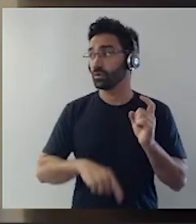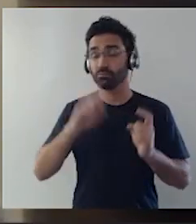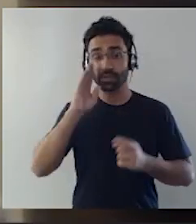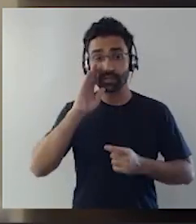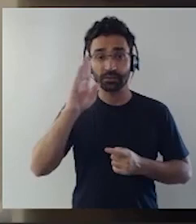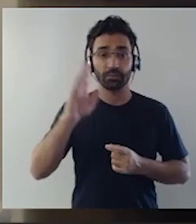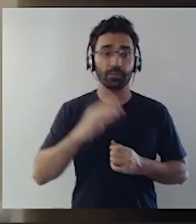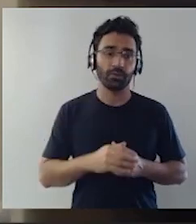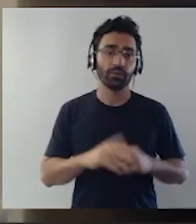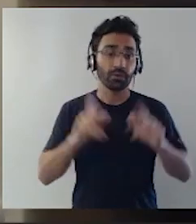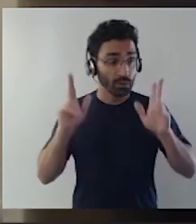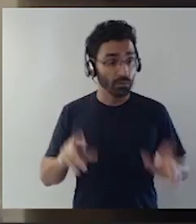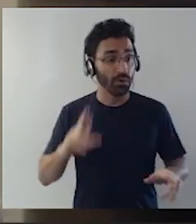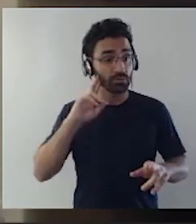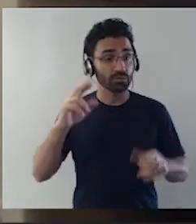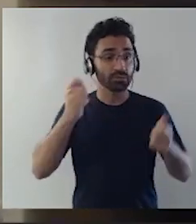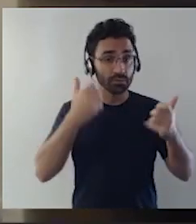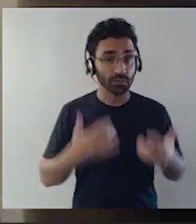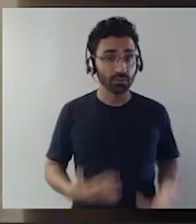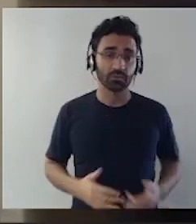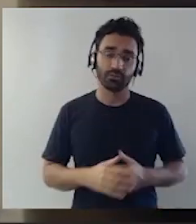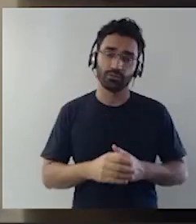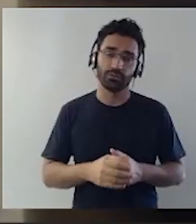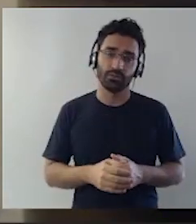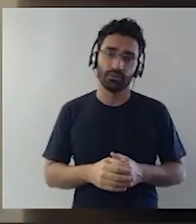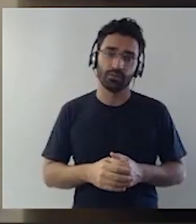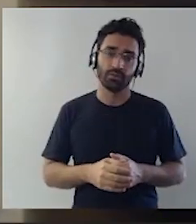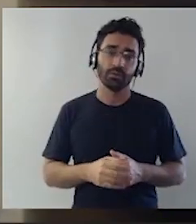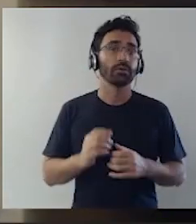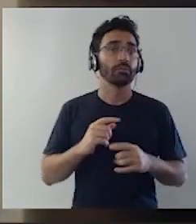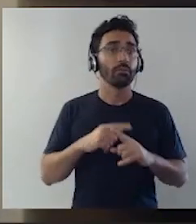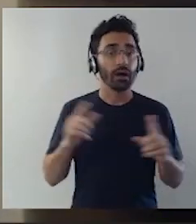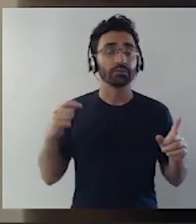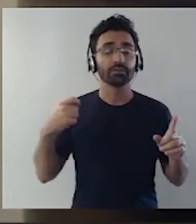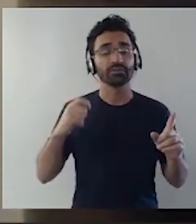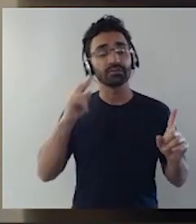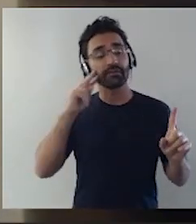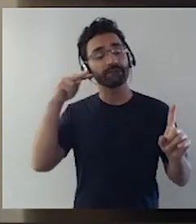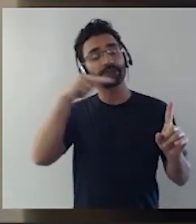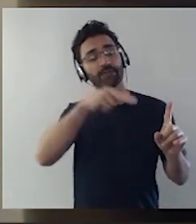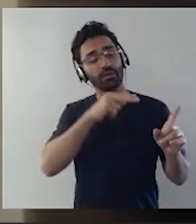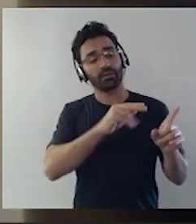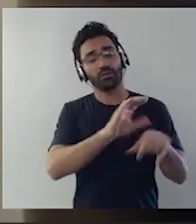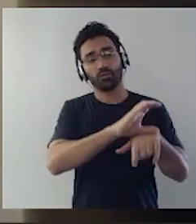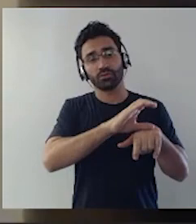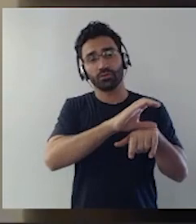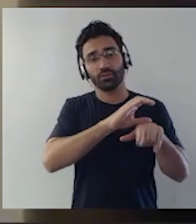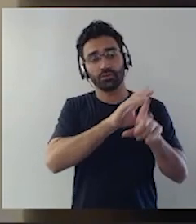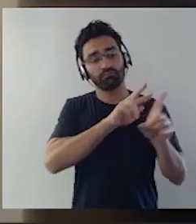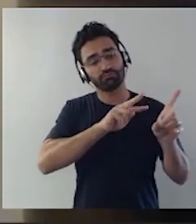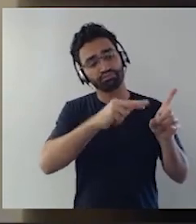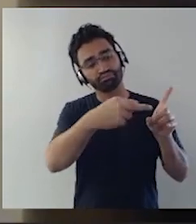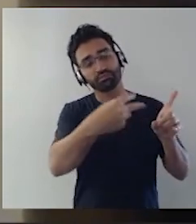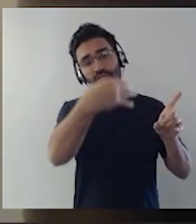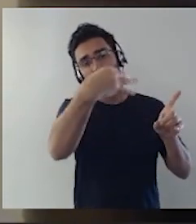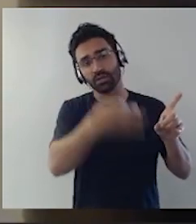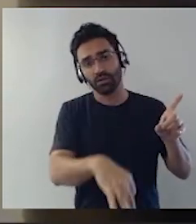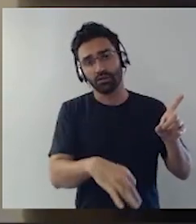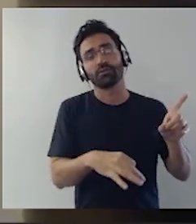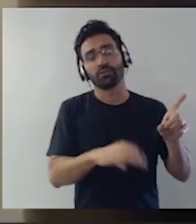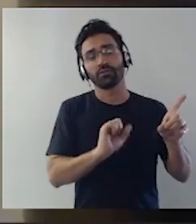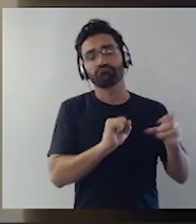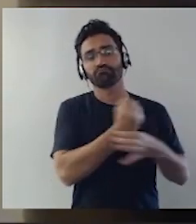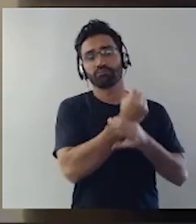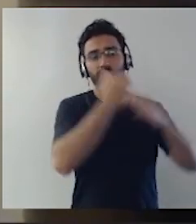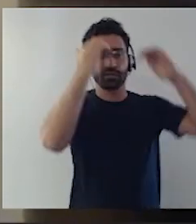senhor ponderou, através, inclusive, de uma hermenêutica constitucional, garantindo os princípios administrativos estabelecidos em